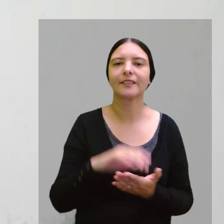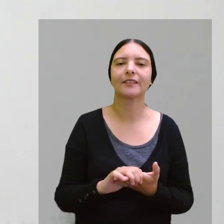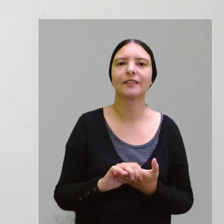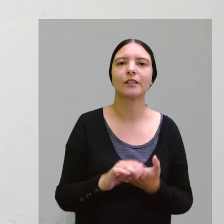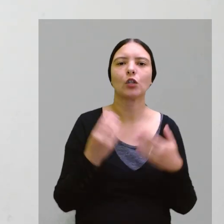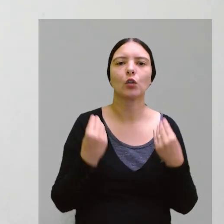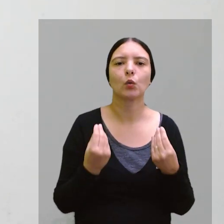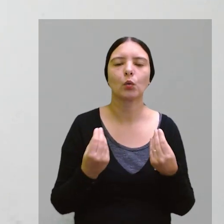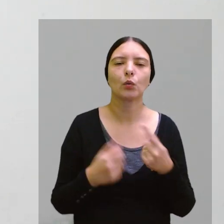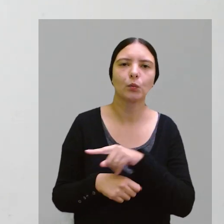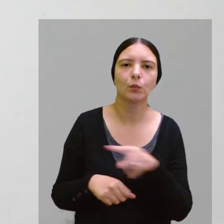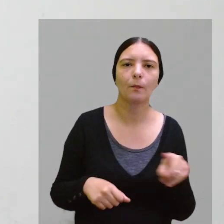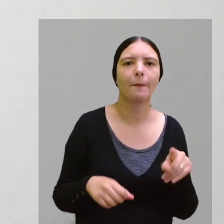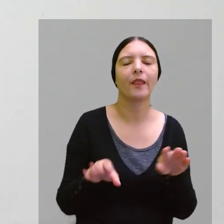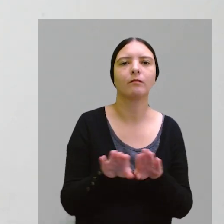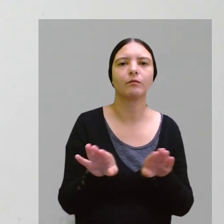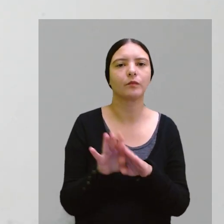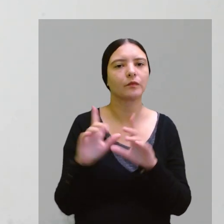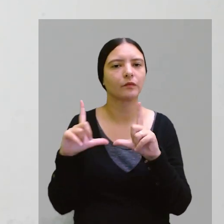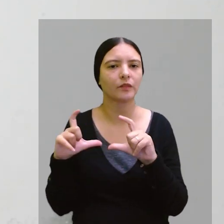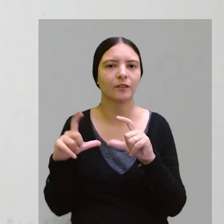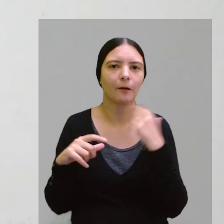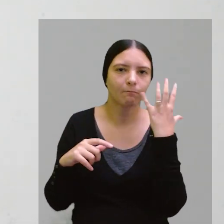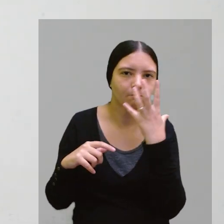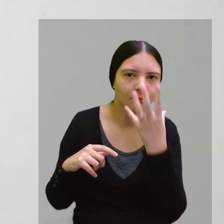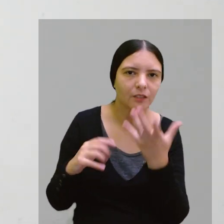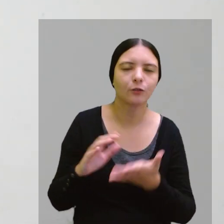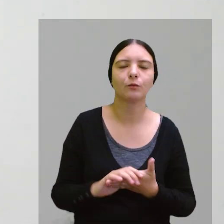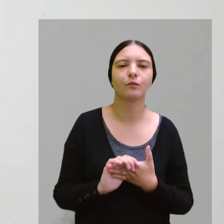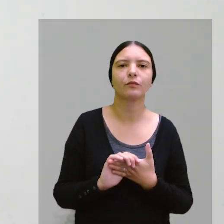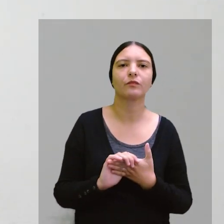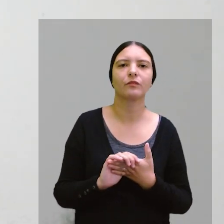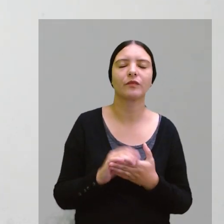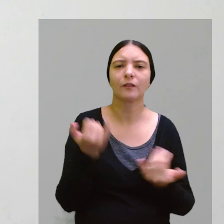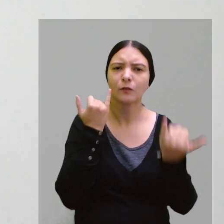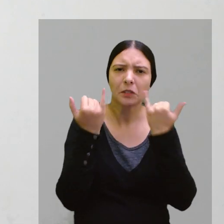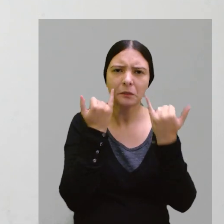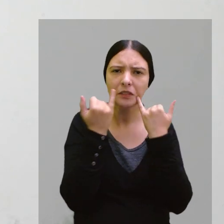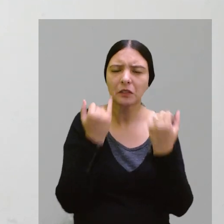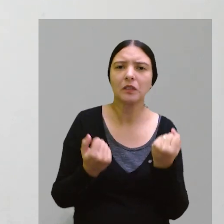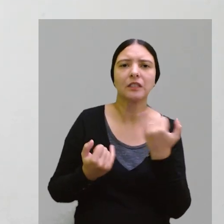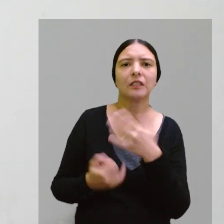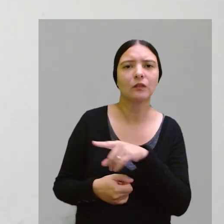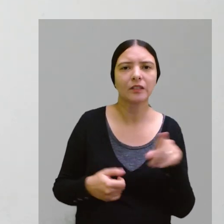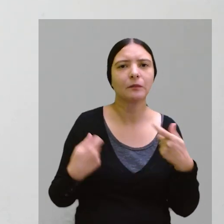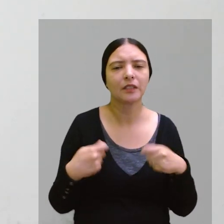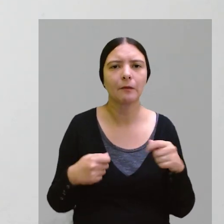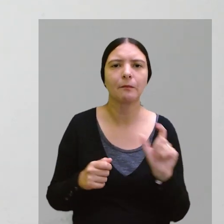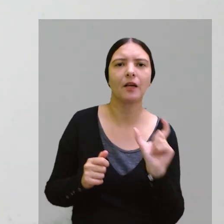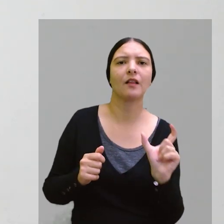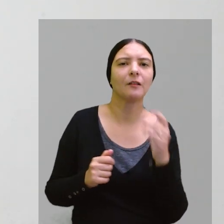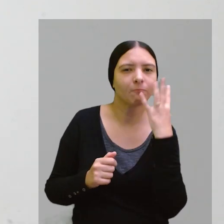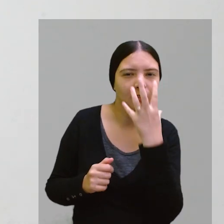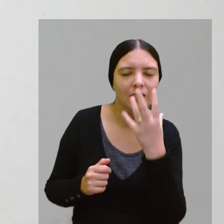que você pega, coloca numa imagem a paixão? A quantidade de informação que vocês precisam ter para falar a palavra